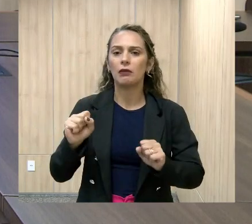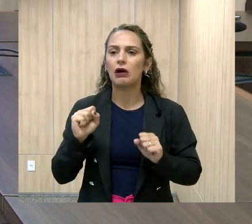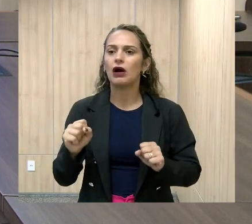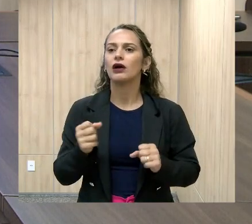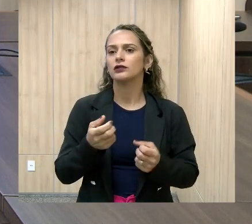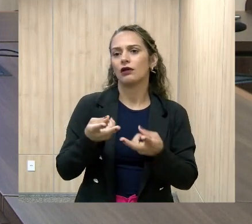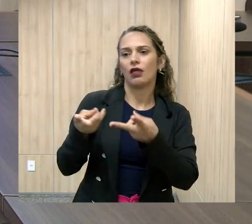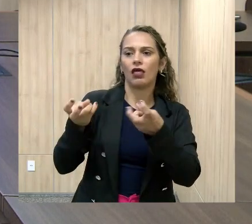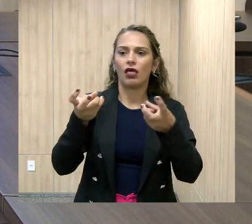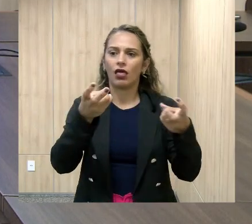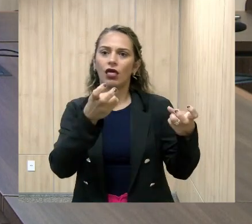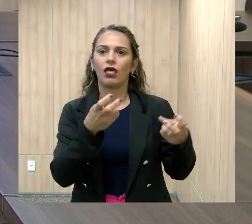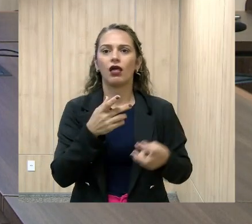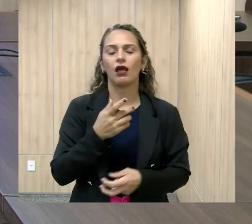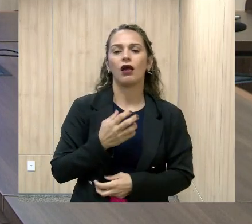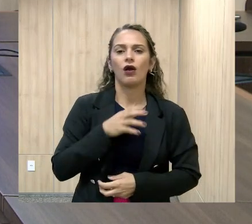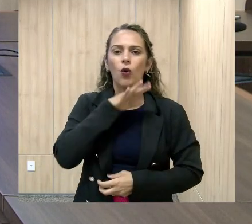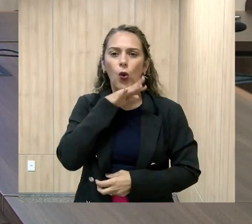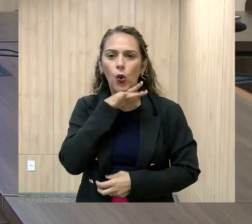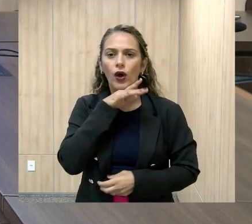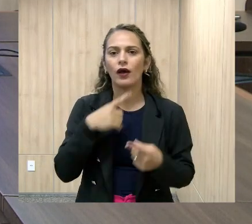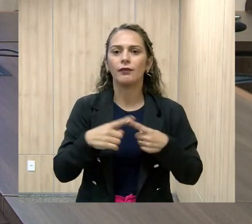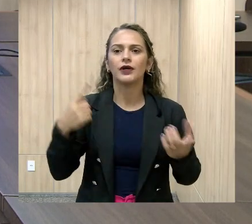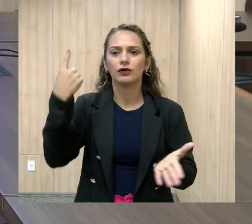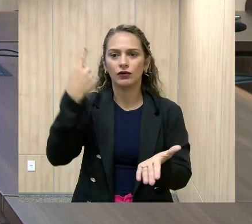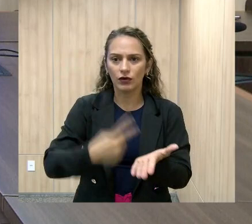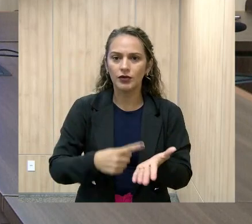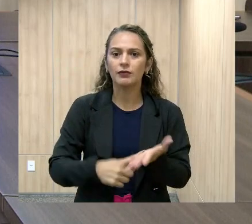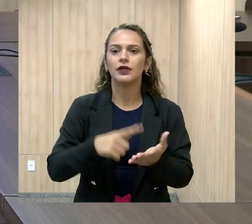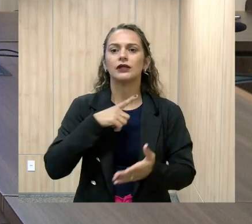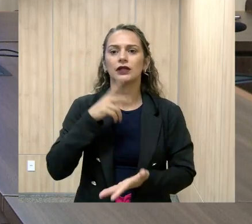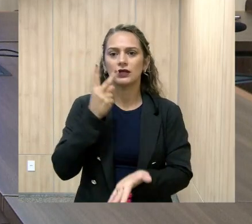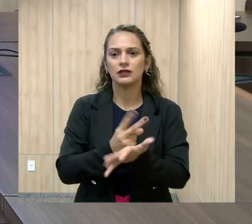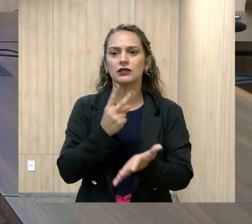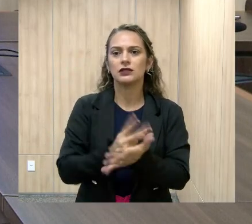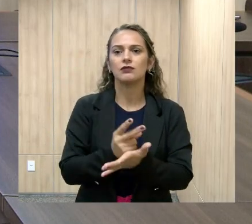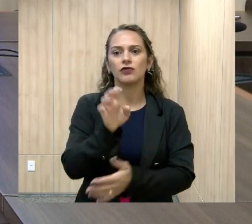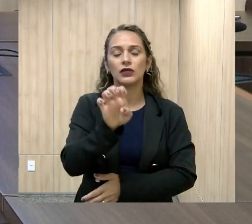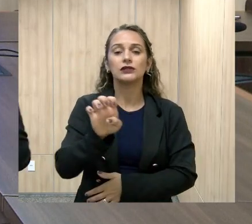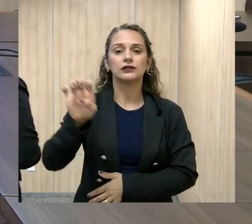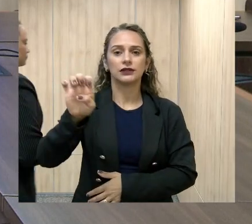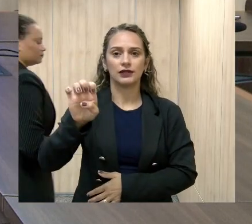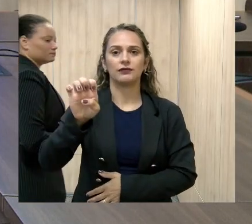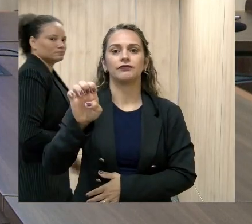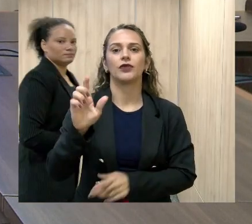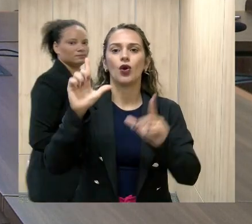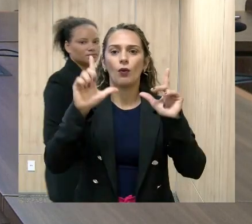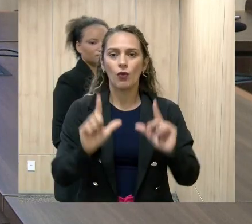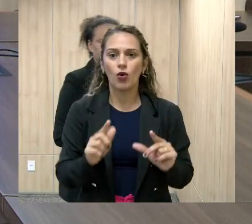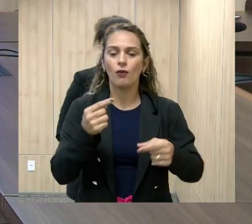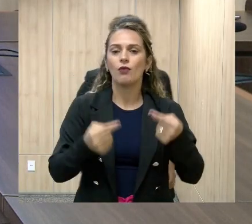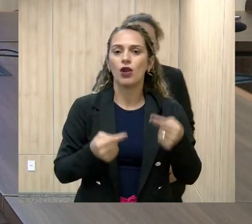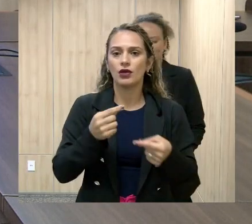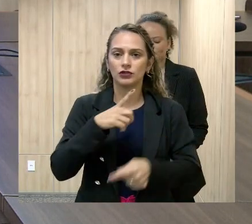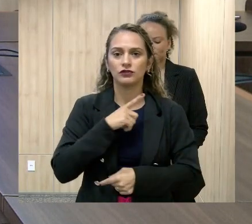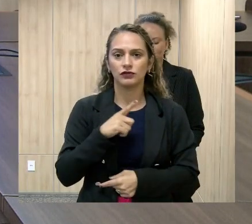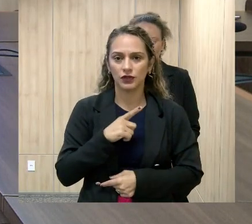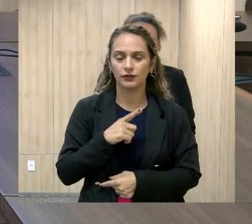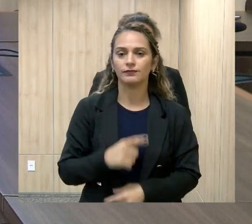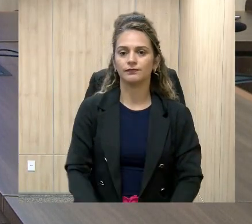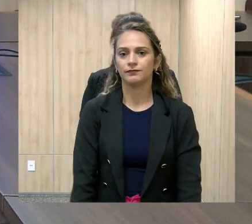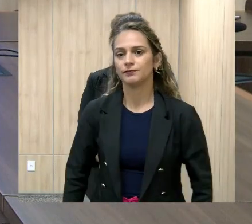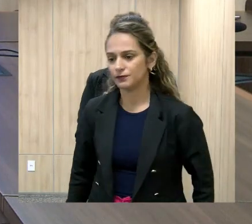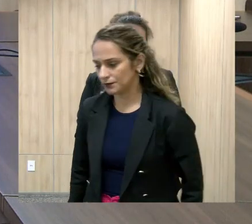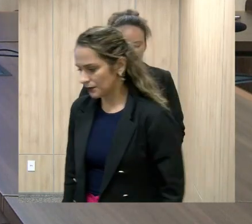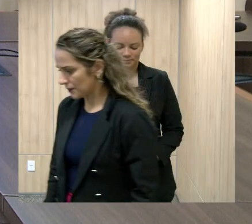aí podem achar ruim quem queira achar Mas quem tem um comprometimento com vida sempre foi o governo da esquerda e as poucas políticas que